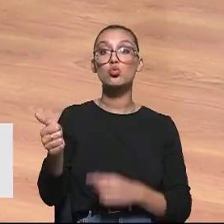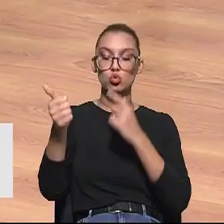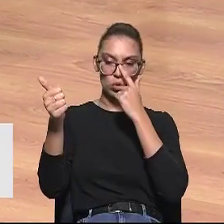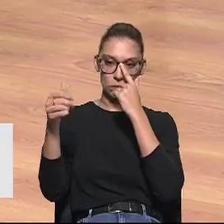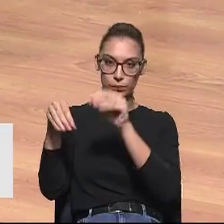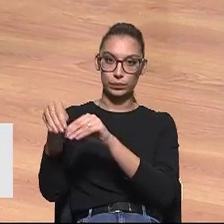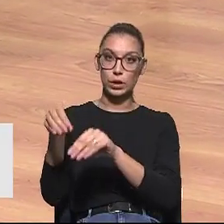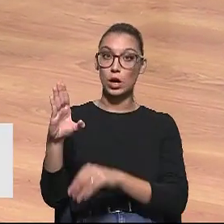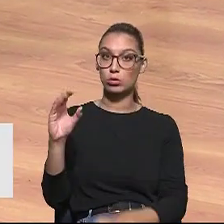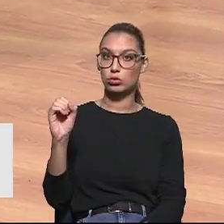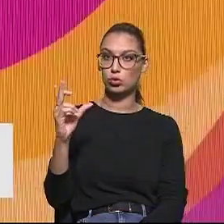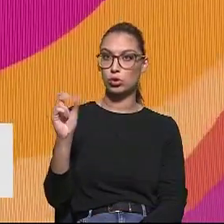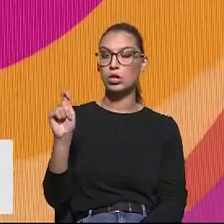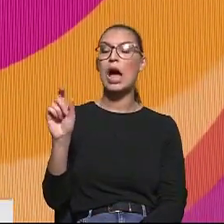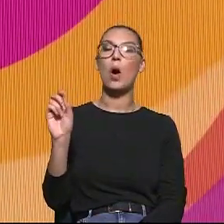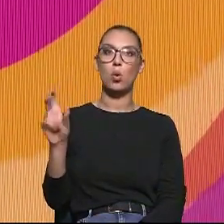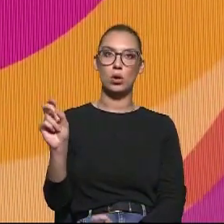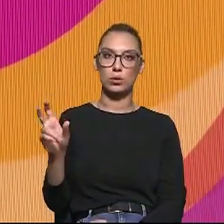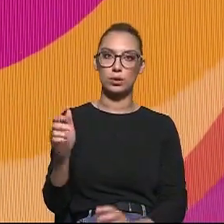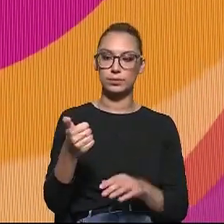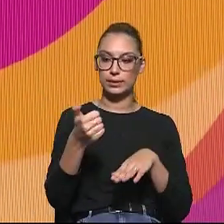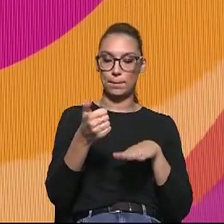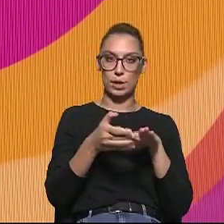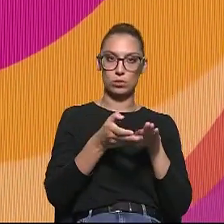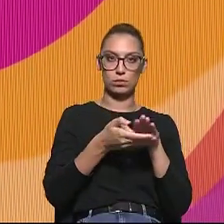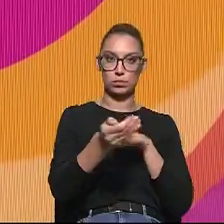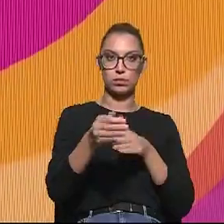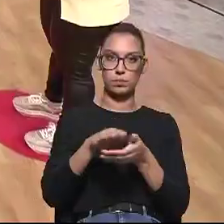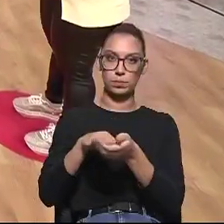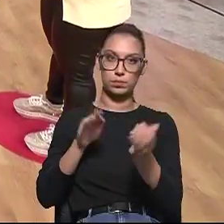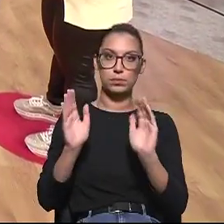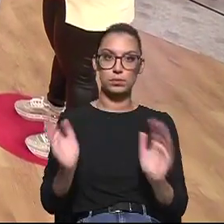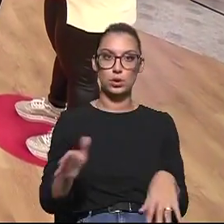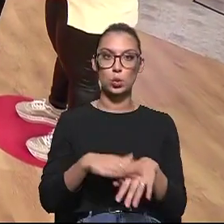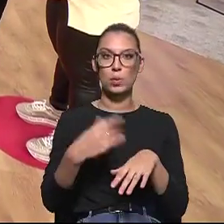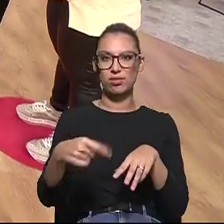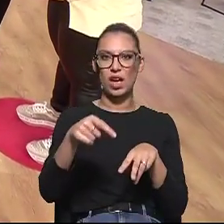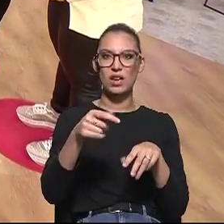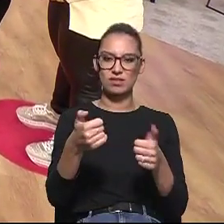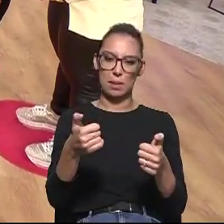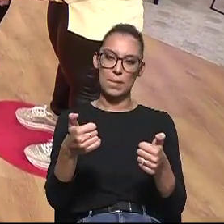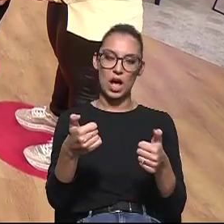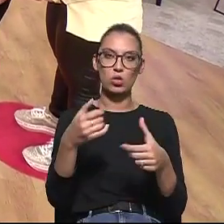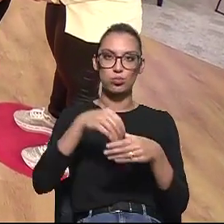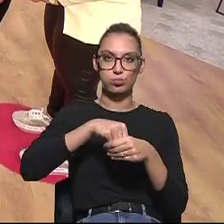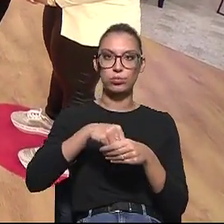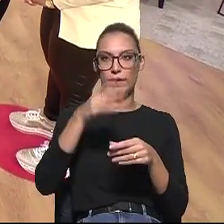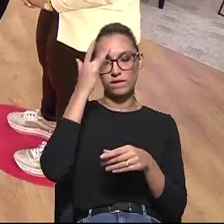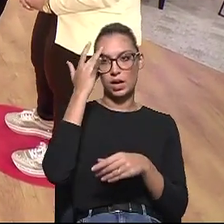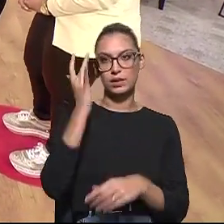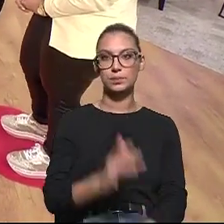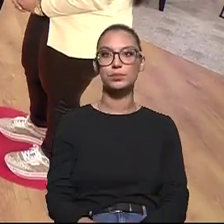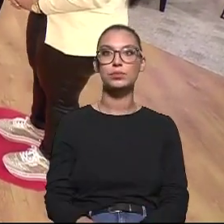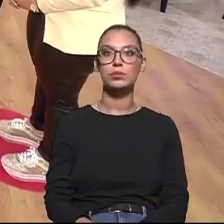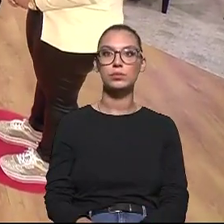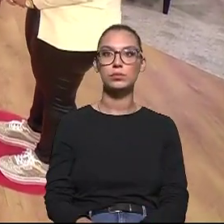és tu que vais jogar, Jorge. Está bem, a Sónia ajuda. Tem de descalçar quem vai jogar, porque também tem sapatos incluídos e, portanto, é mais fácil. Nós vamos